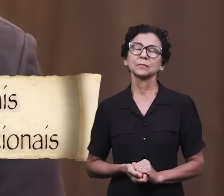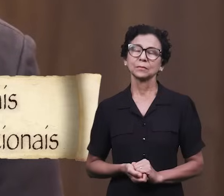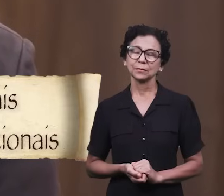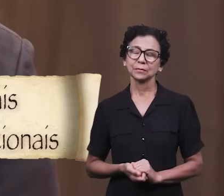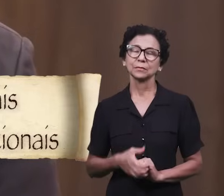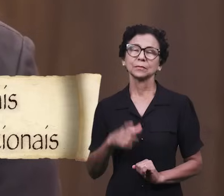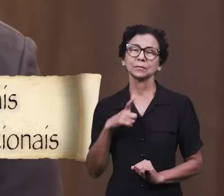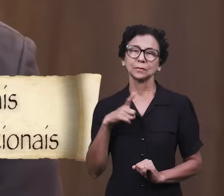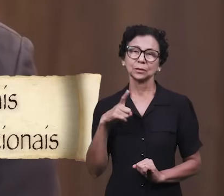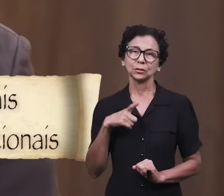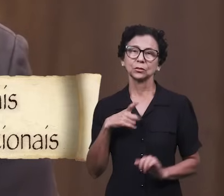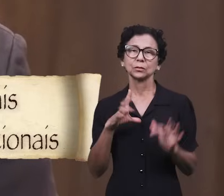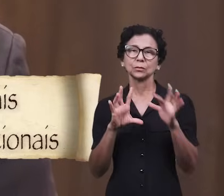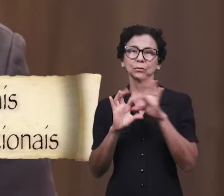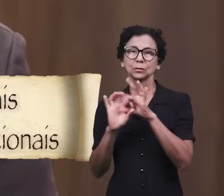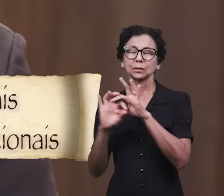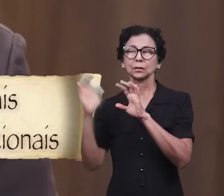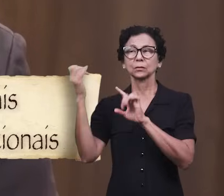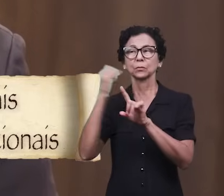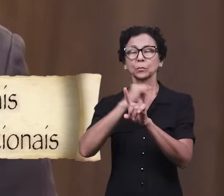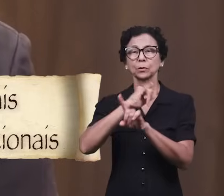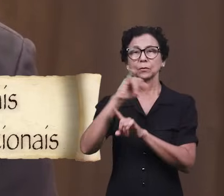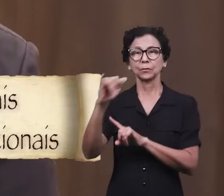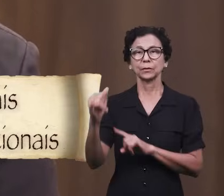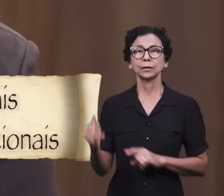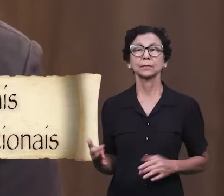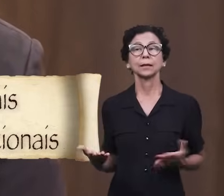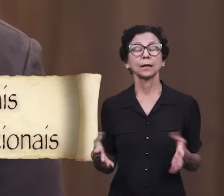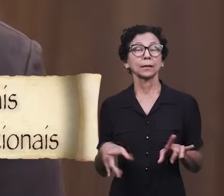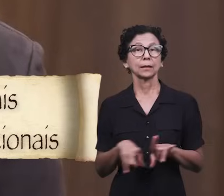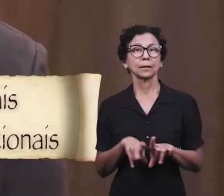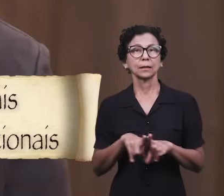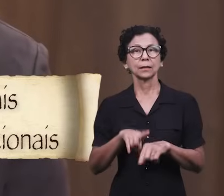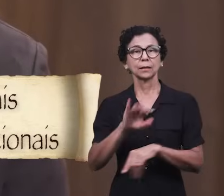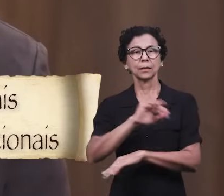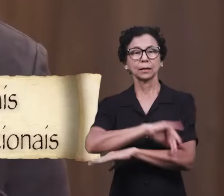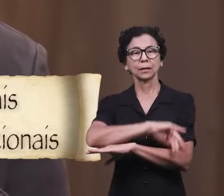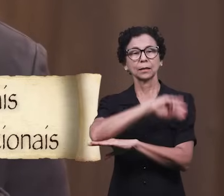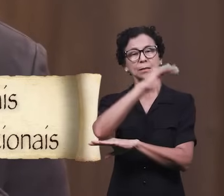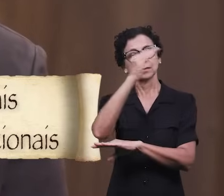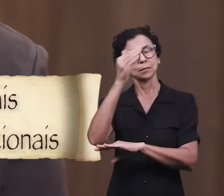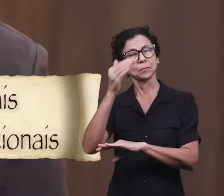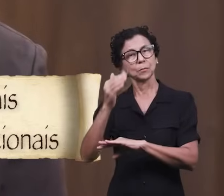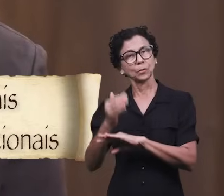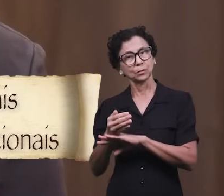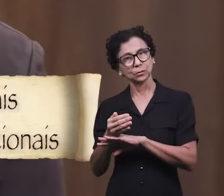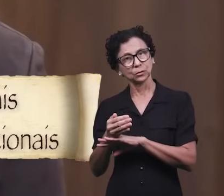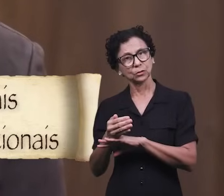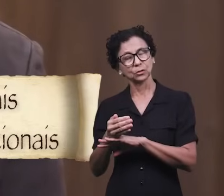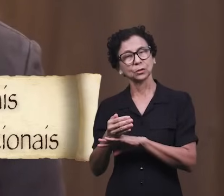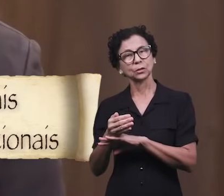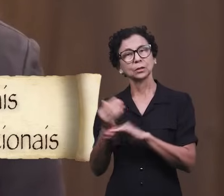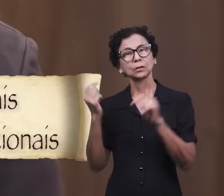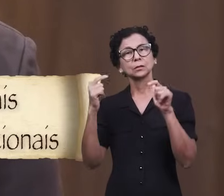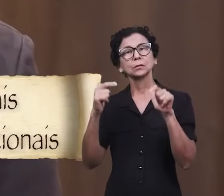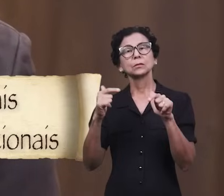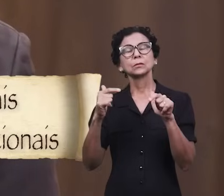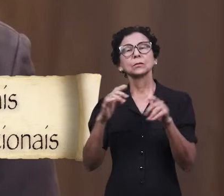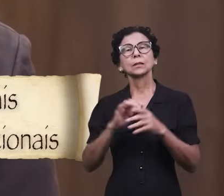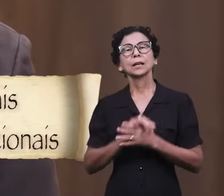contexto profético. Porque o Monte Moriá, inclusive, é o local escolhido